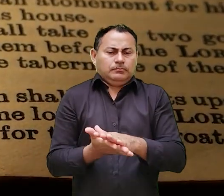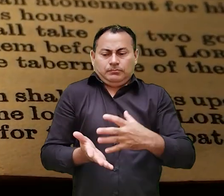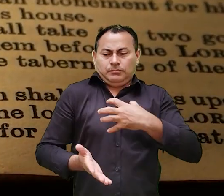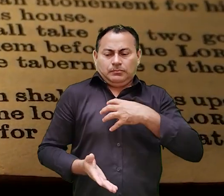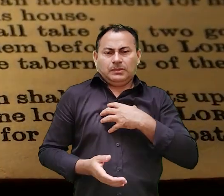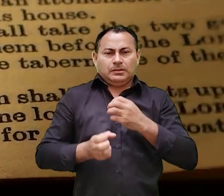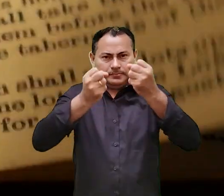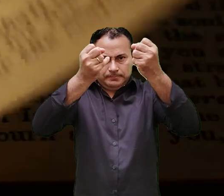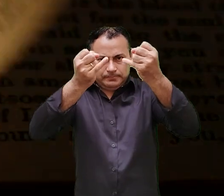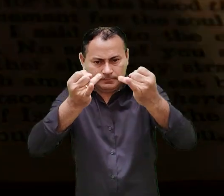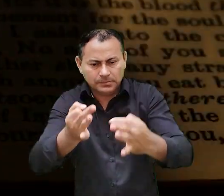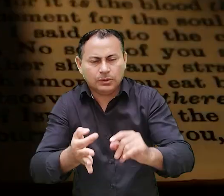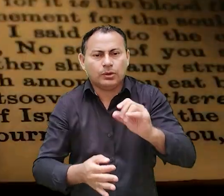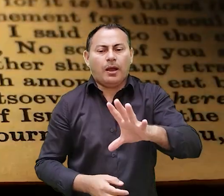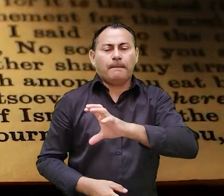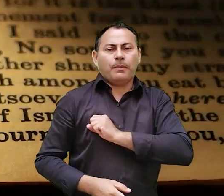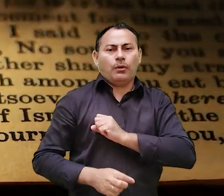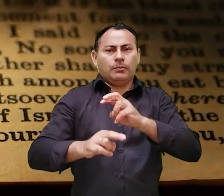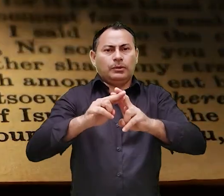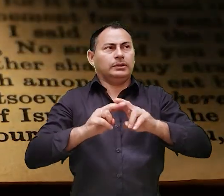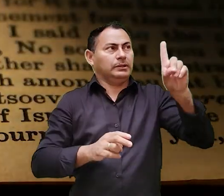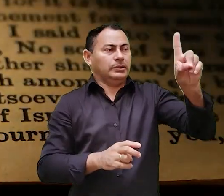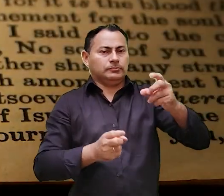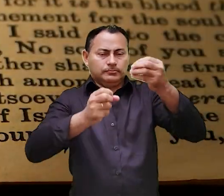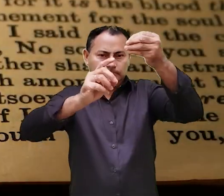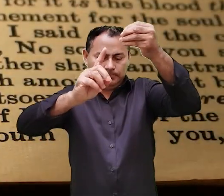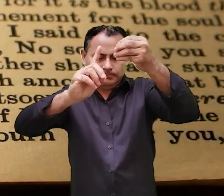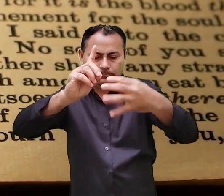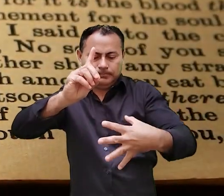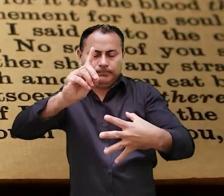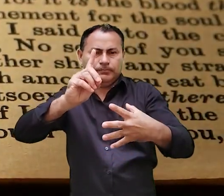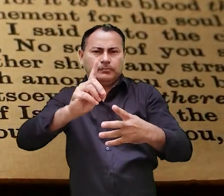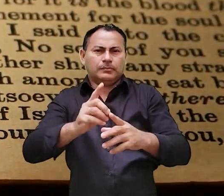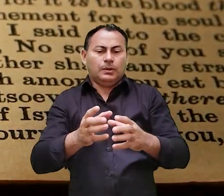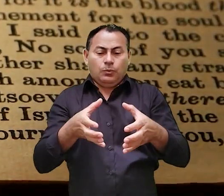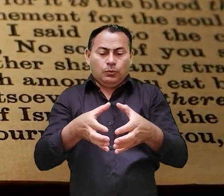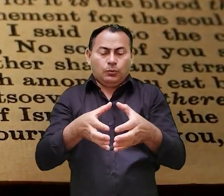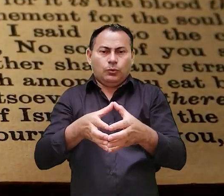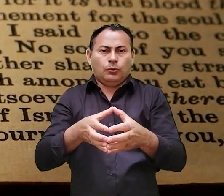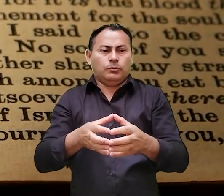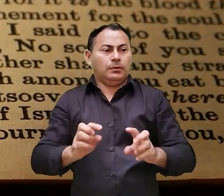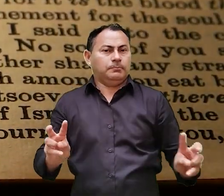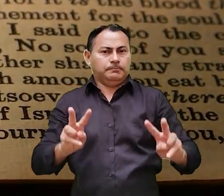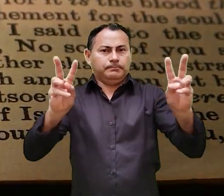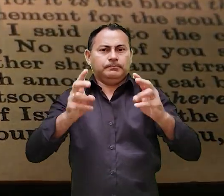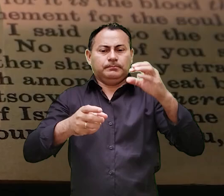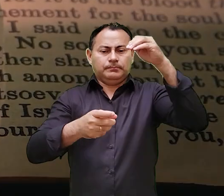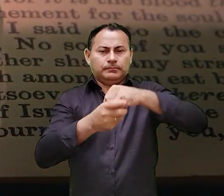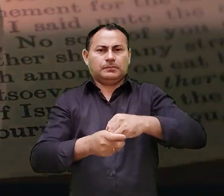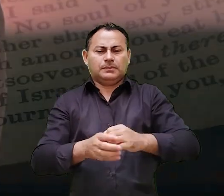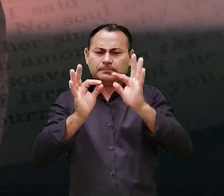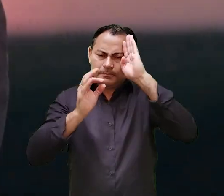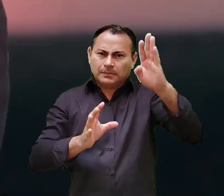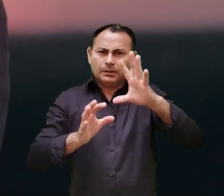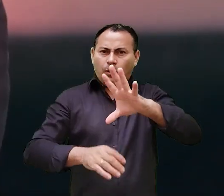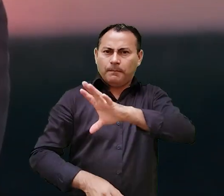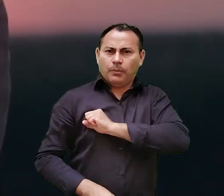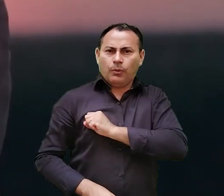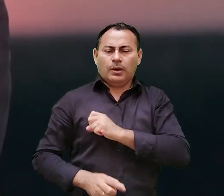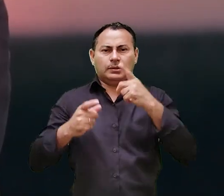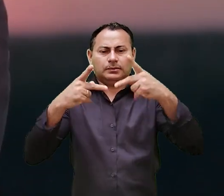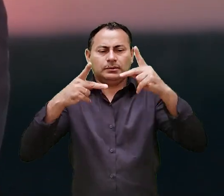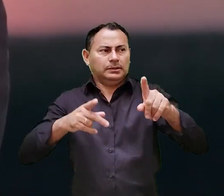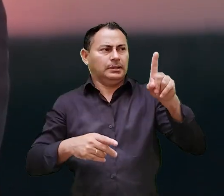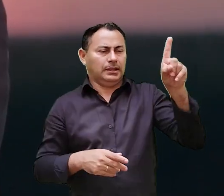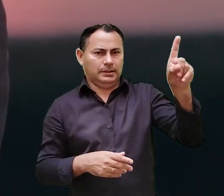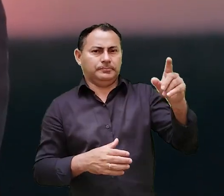Não existe uma maneira de explicar o que é o amor, por isso Deus nos descreve um grupo de virtudes que compõem a essência do amor